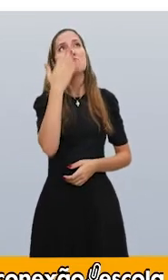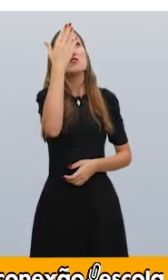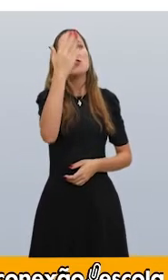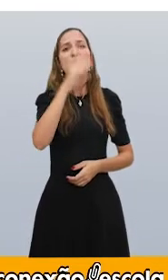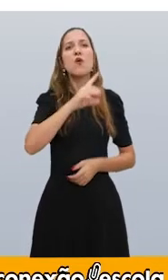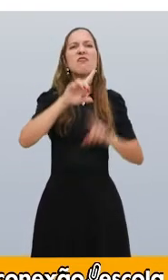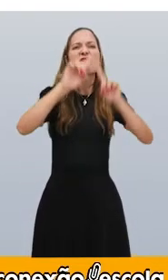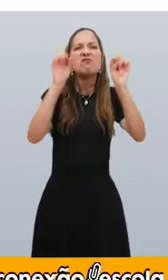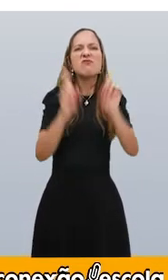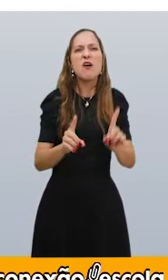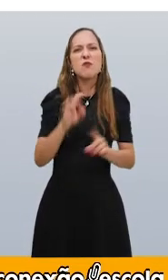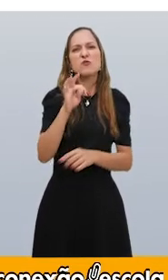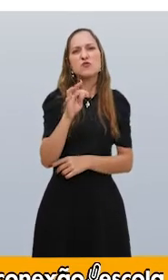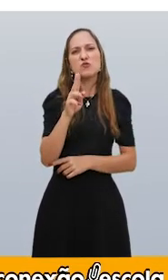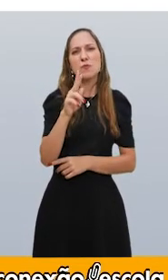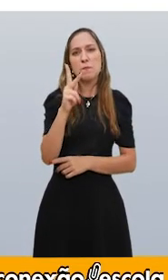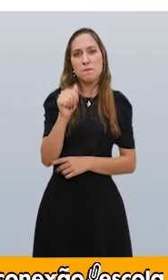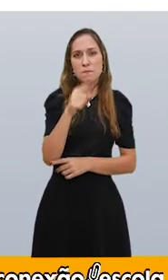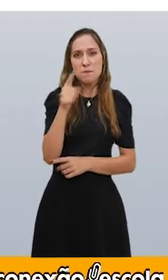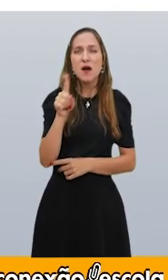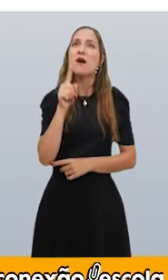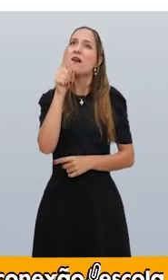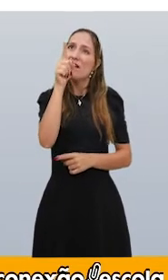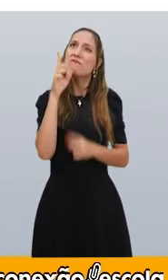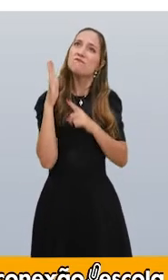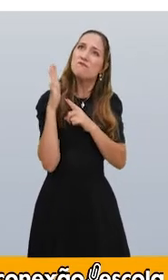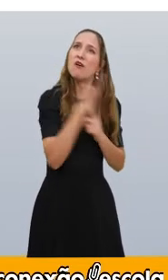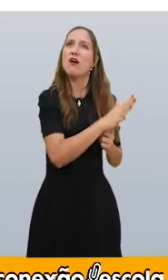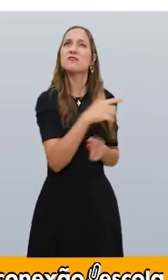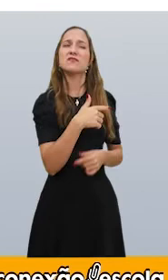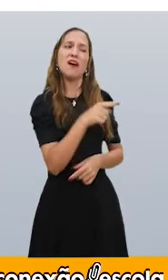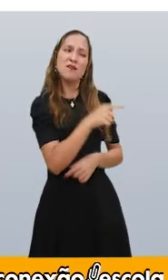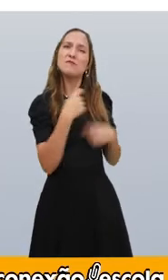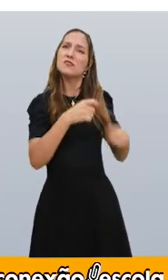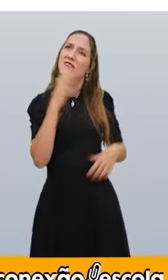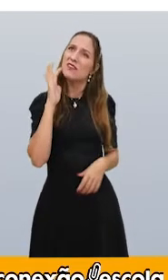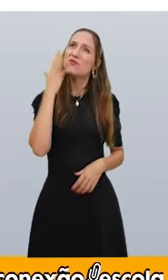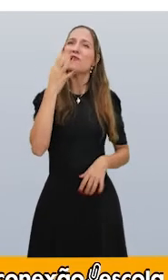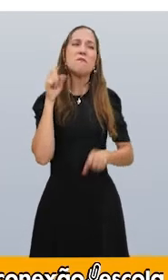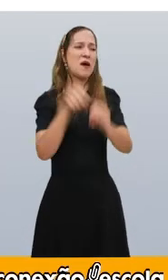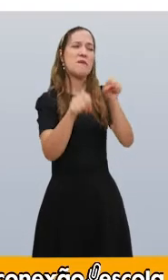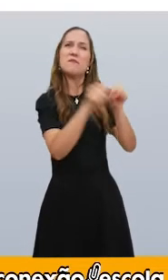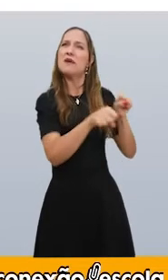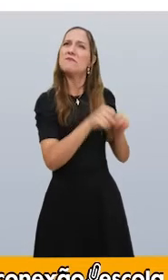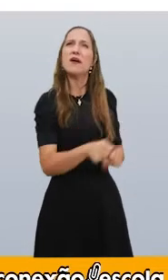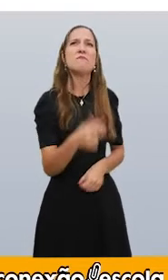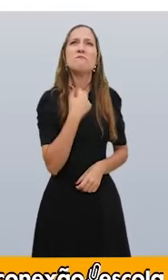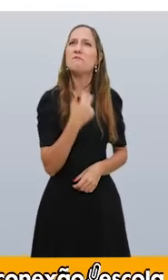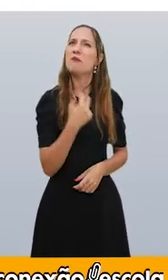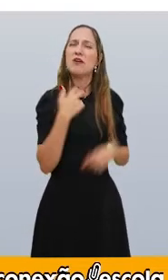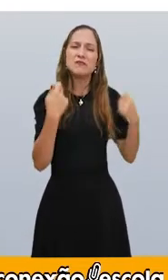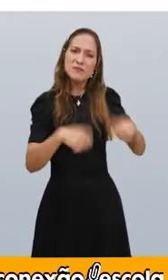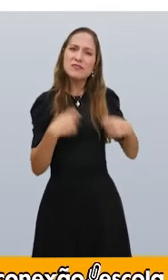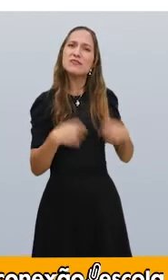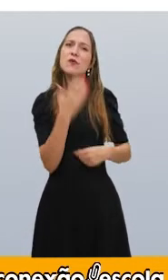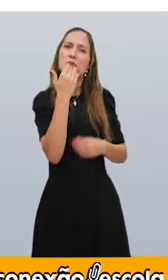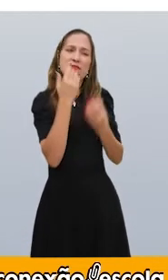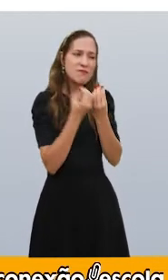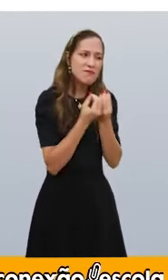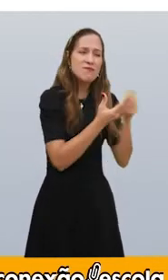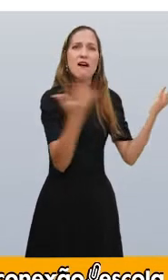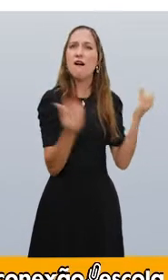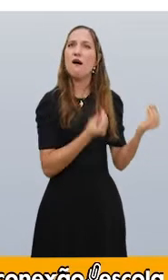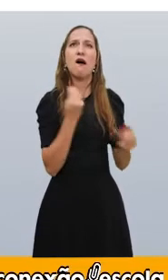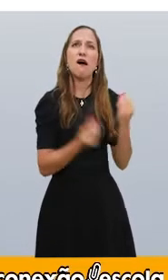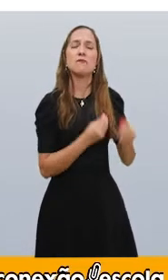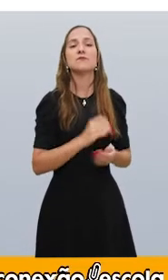pediu para Tupã que mostrasse a seu pai outra maneira de não deixar a tribo passar